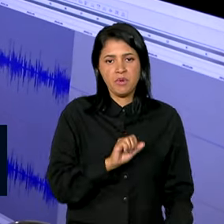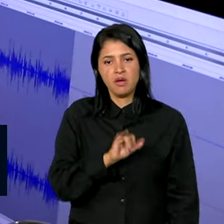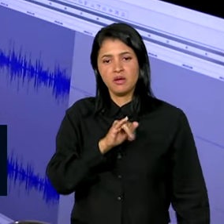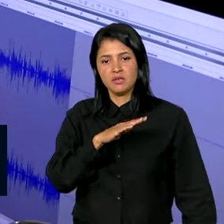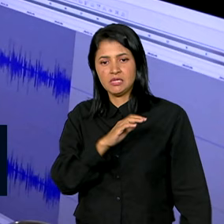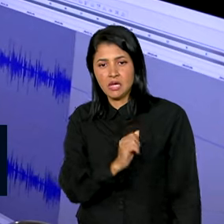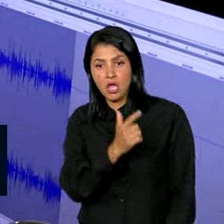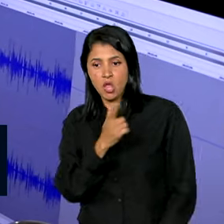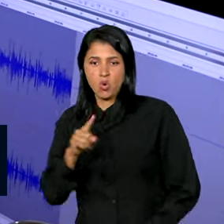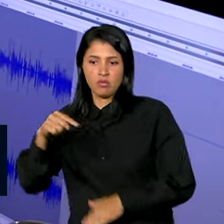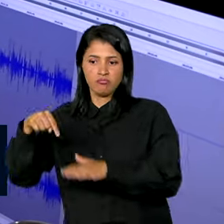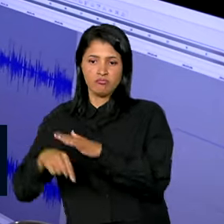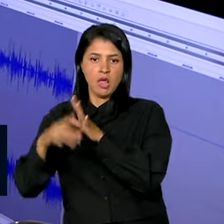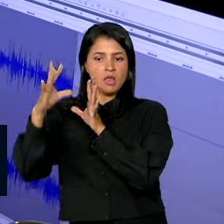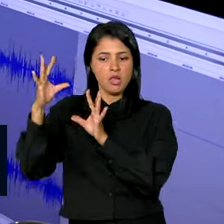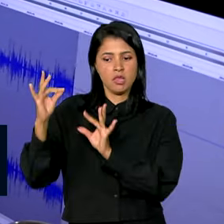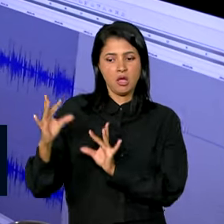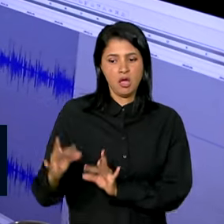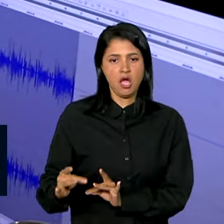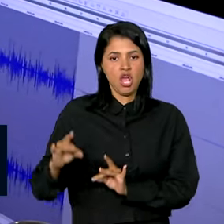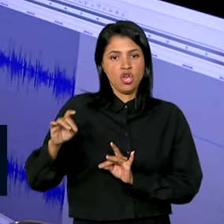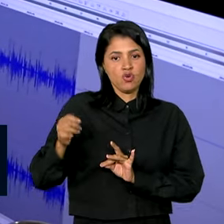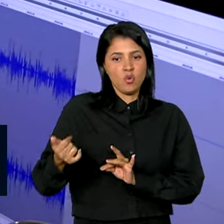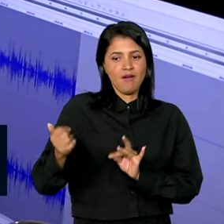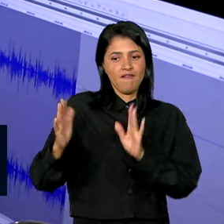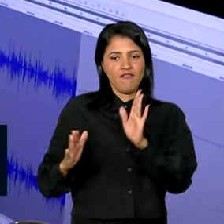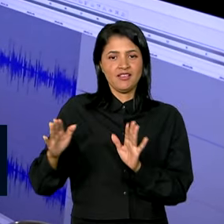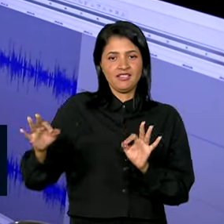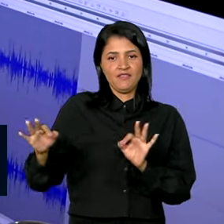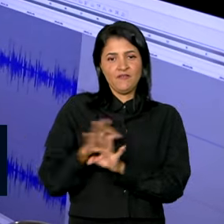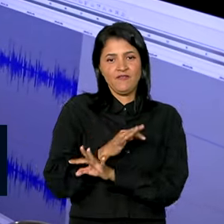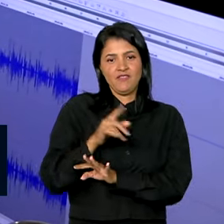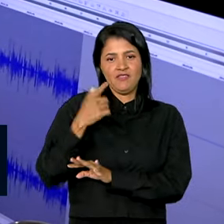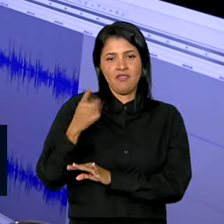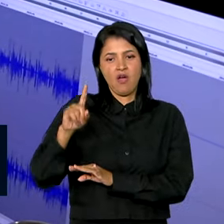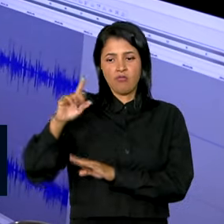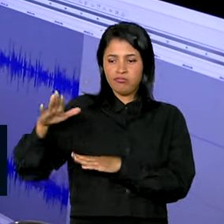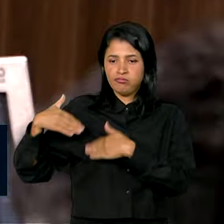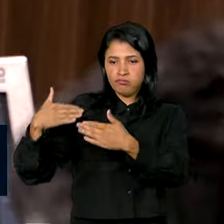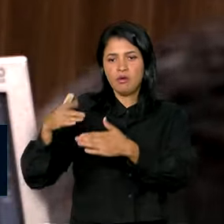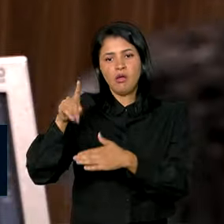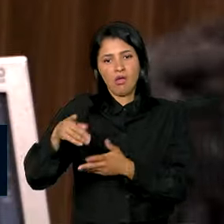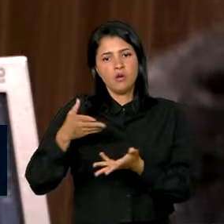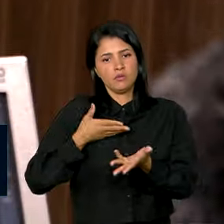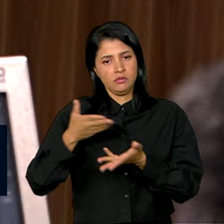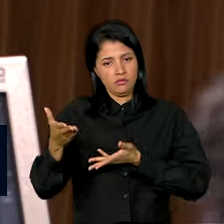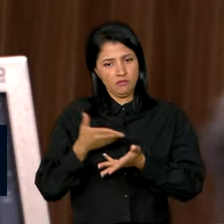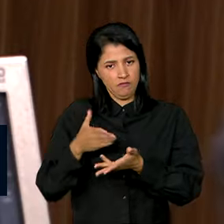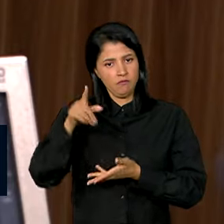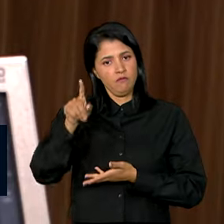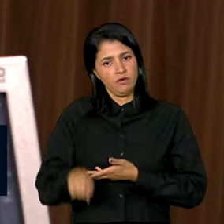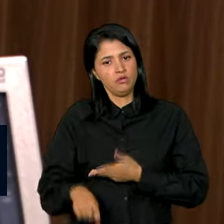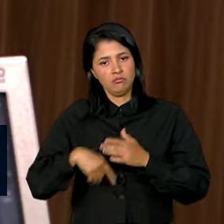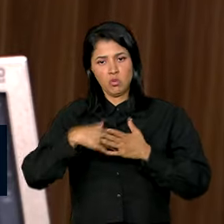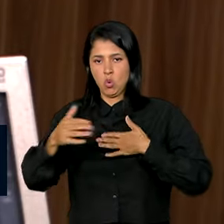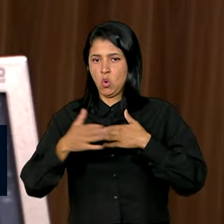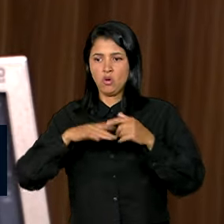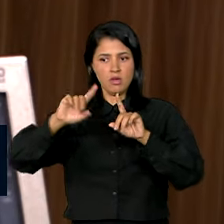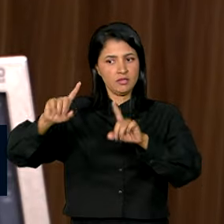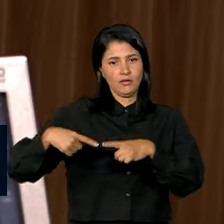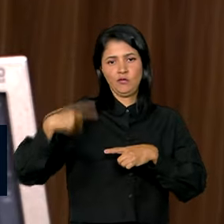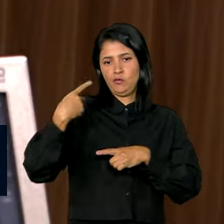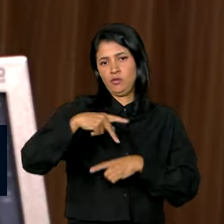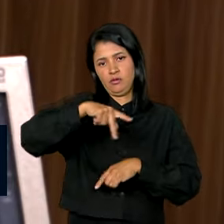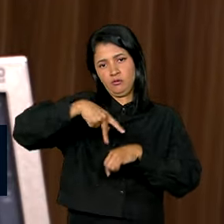de ponta, aquela que já está na fase final de amadurecimento e é um serviço, uma solução para qualquer desafio